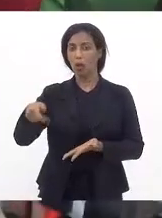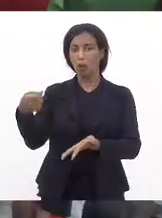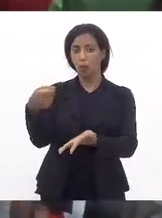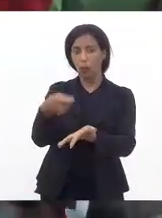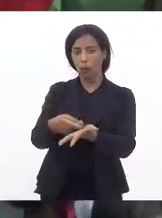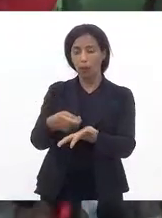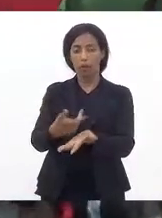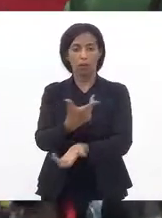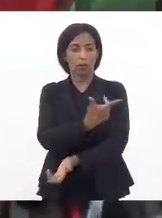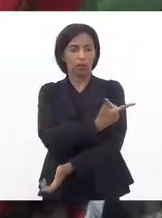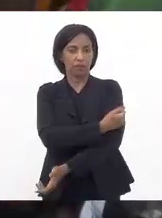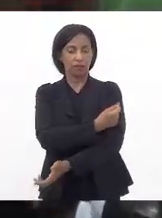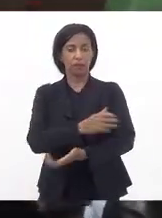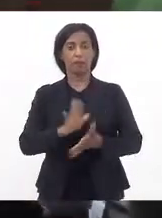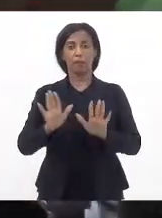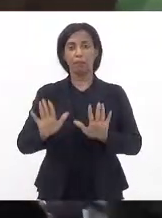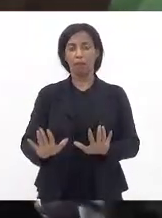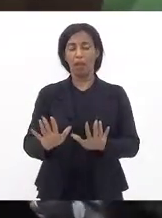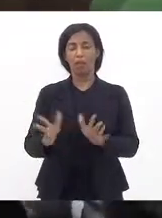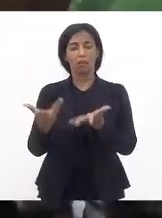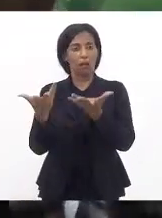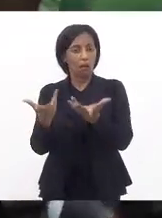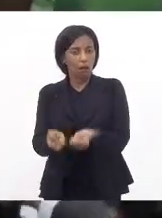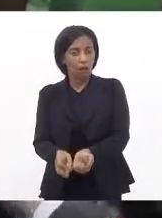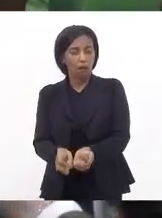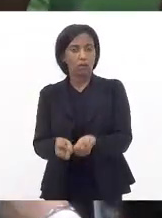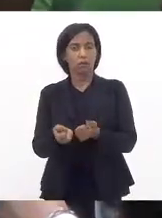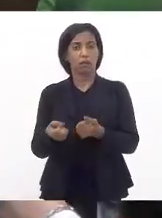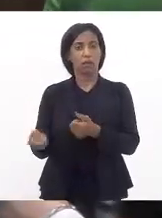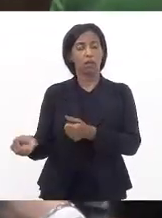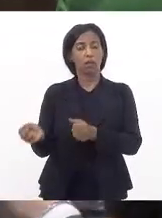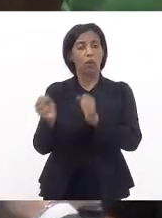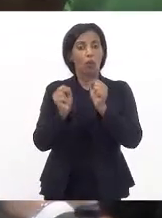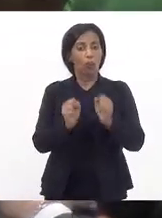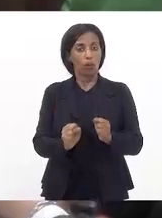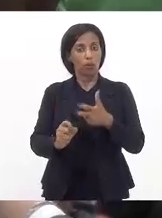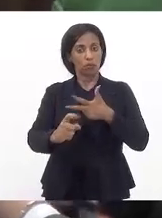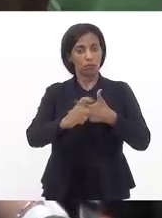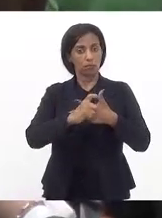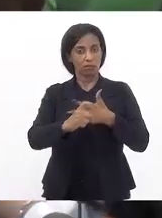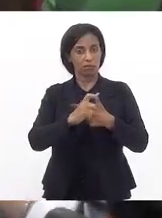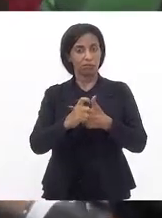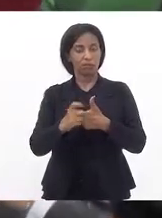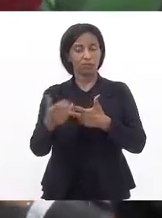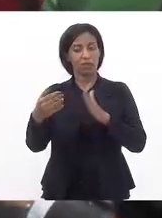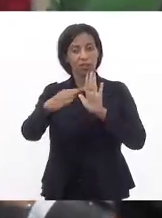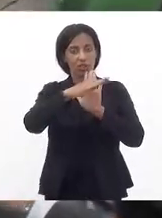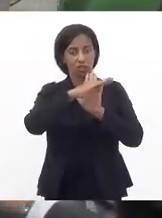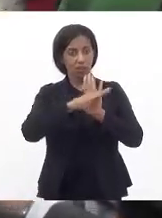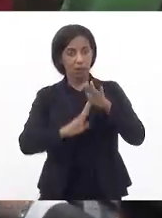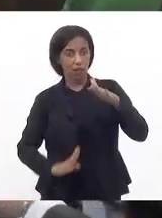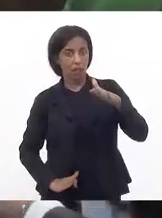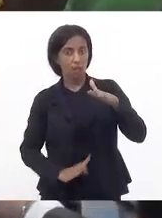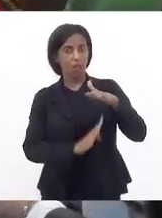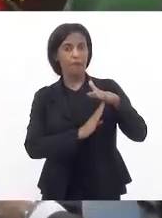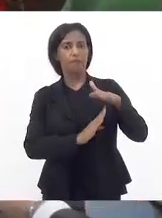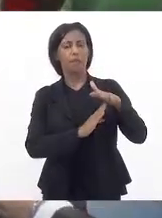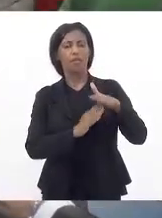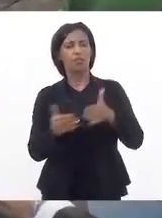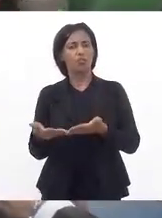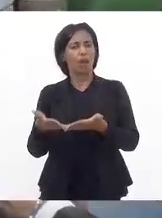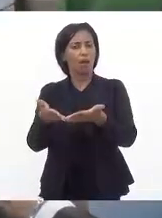obrigatória a vacina mas é permitido ao poder executivo estabelecer limites